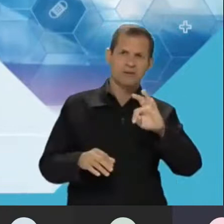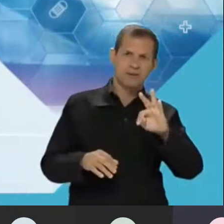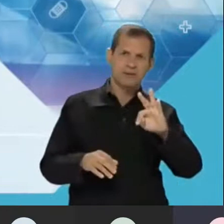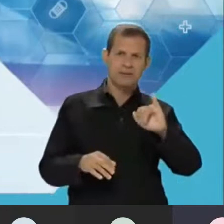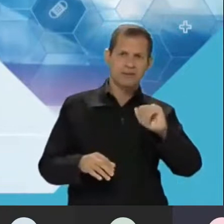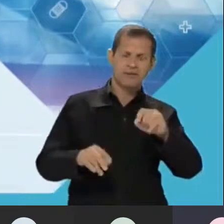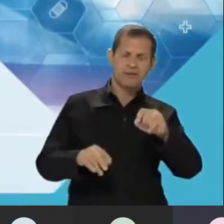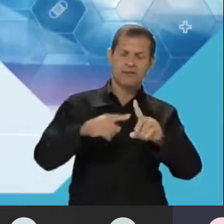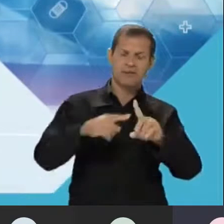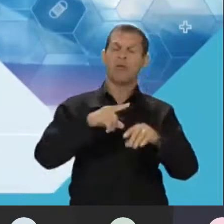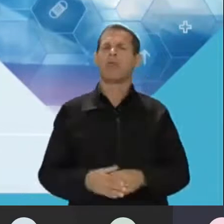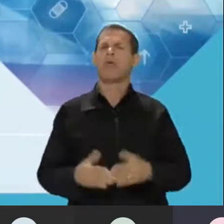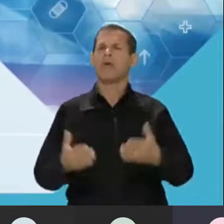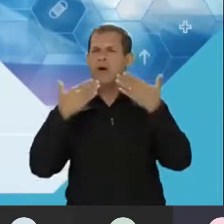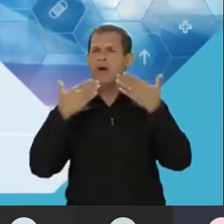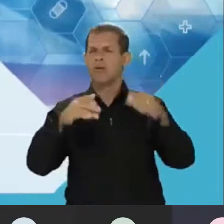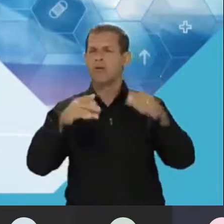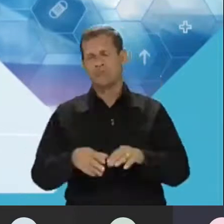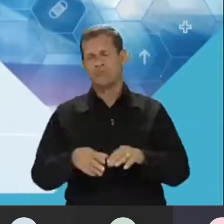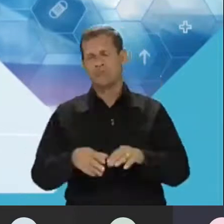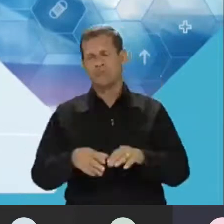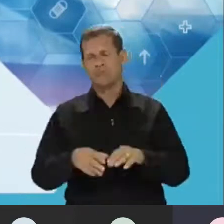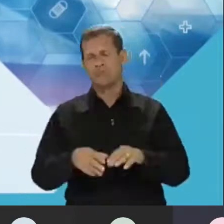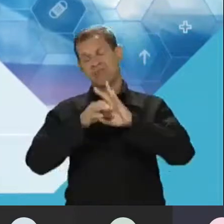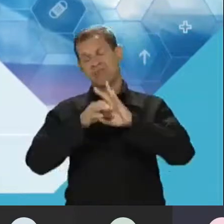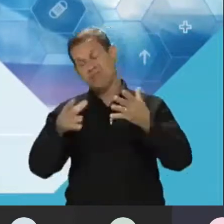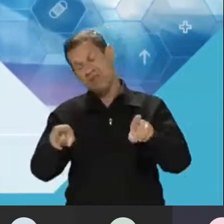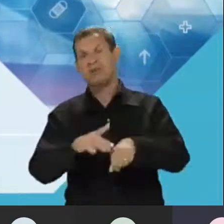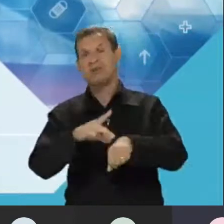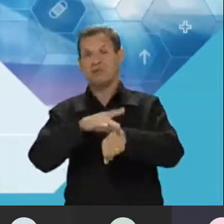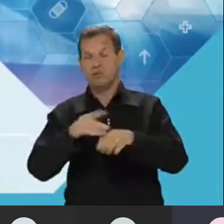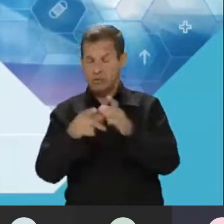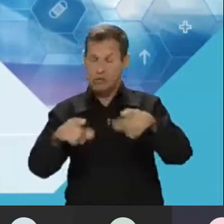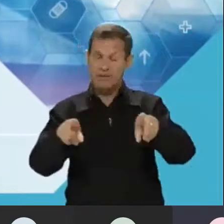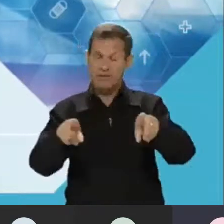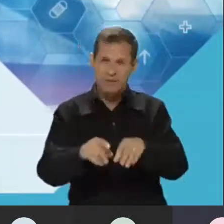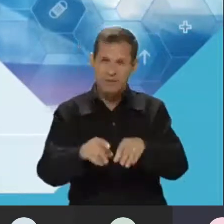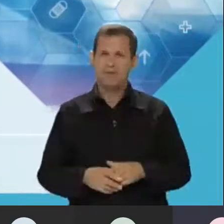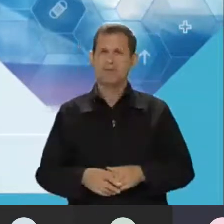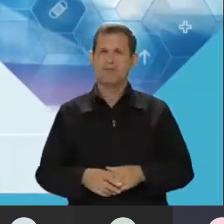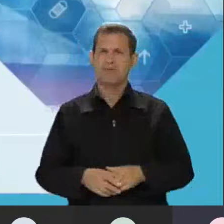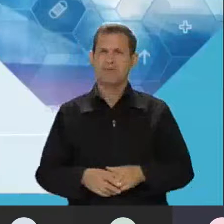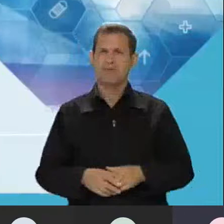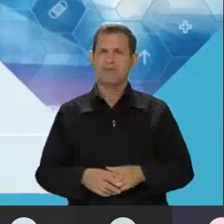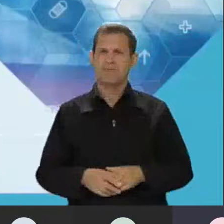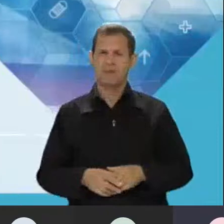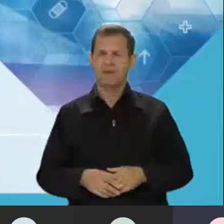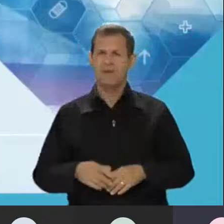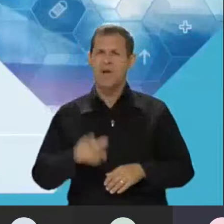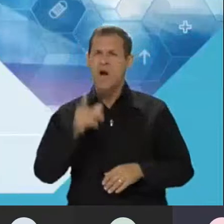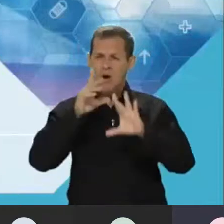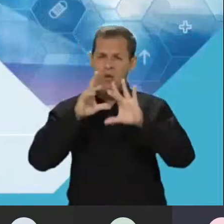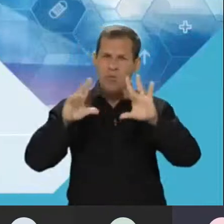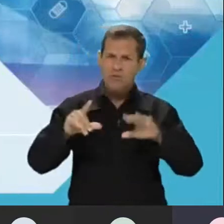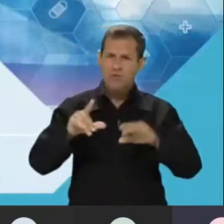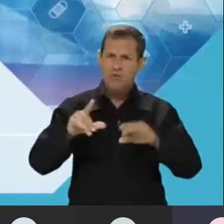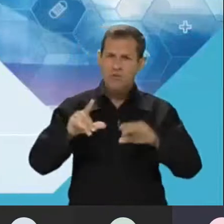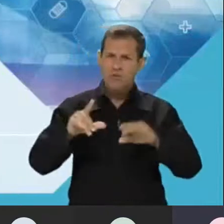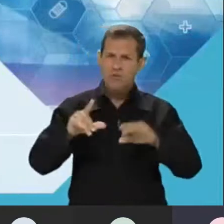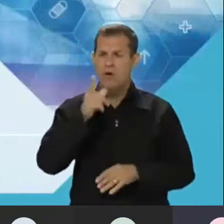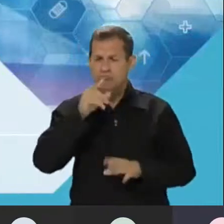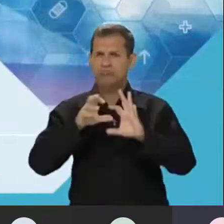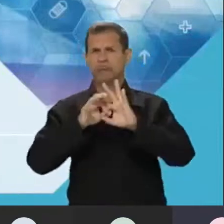térmica, então quanto de calor que ele consegue passar e segurar no ambiente, como também a questão da umidificação, tá? Se a